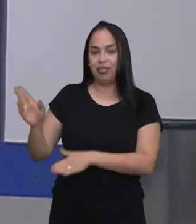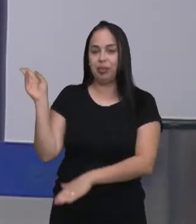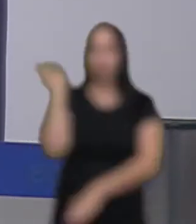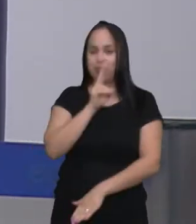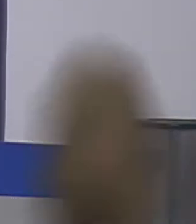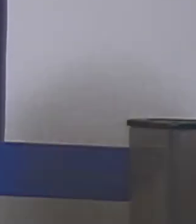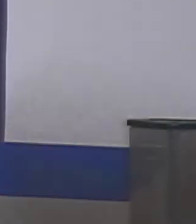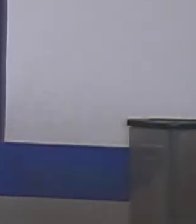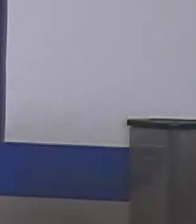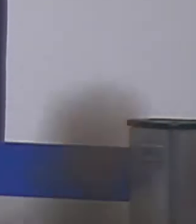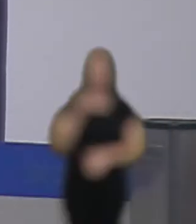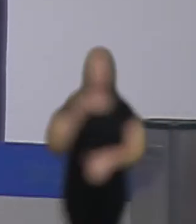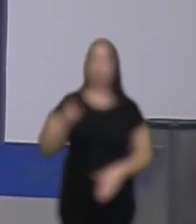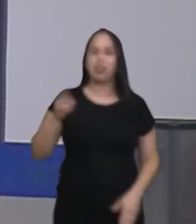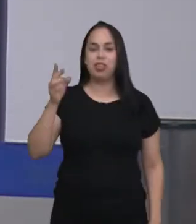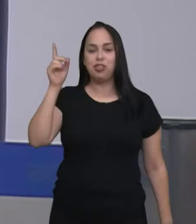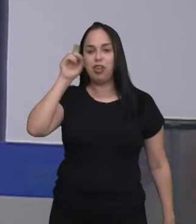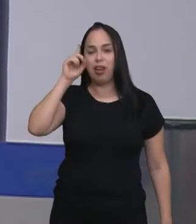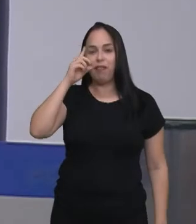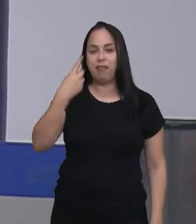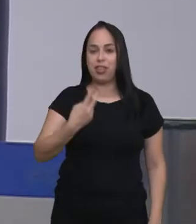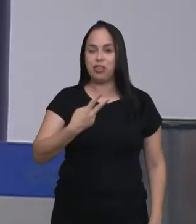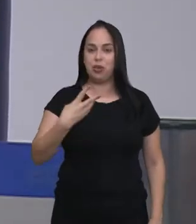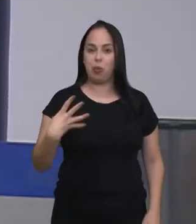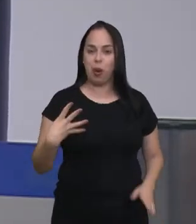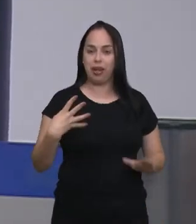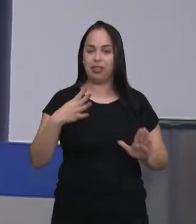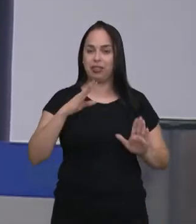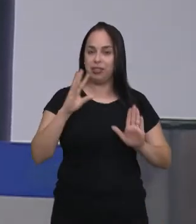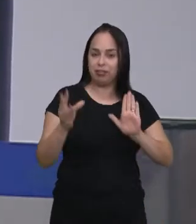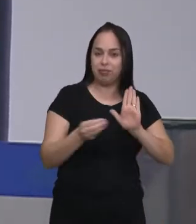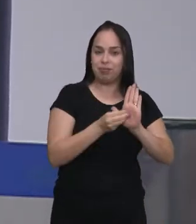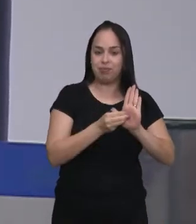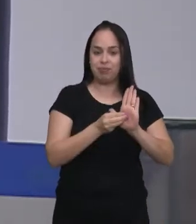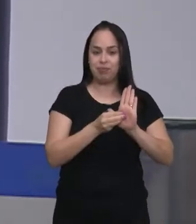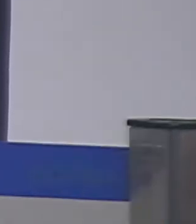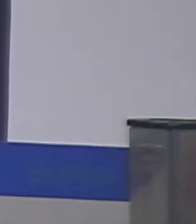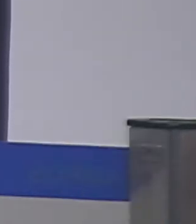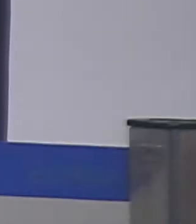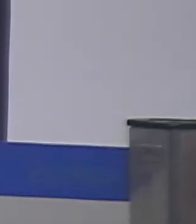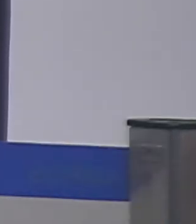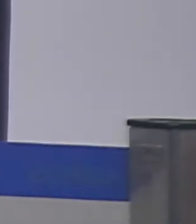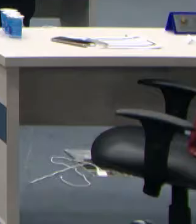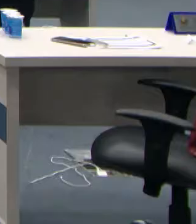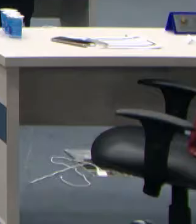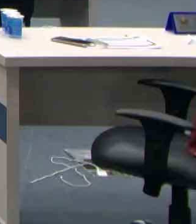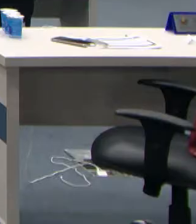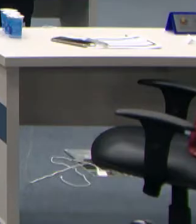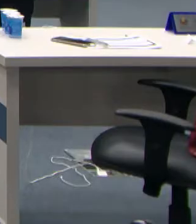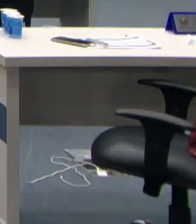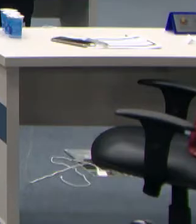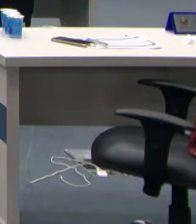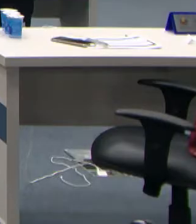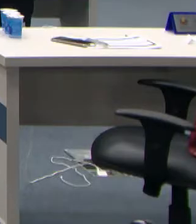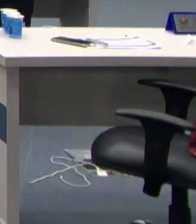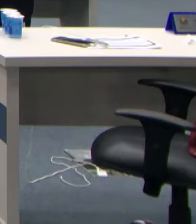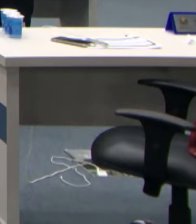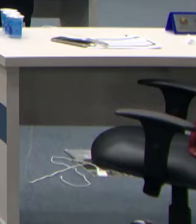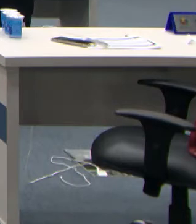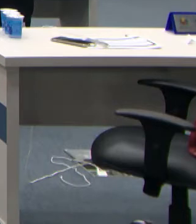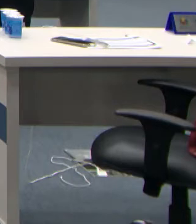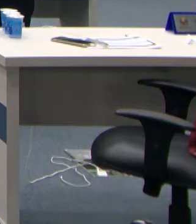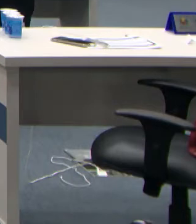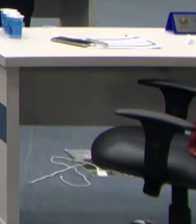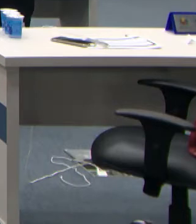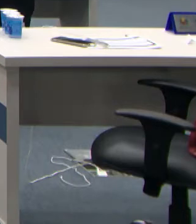prazo para emendas, 24 de fevereiro de 2022. São esses os novos projetos, senhor